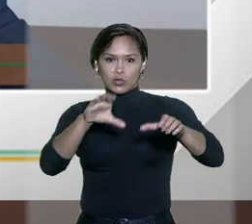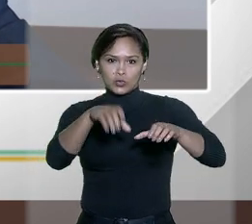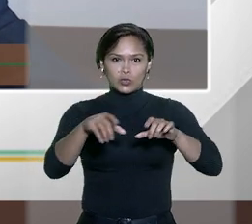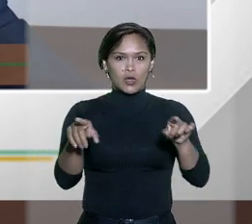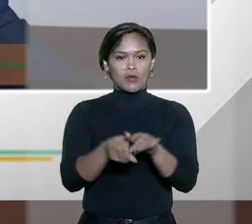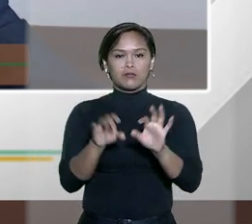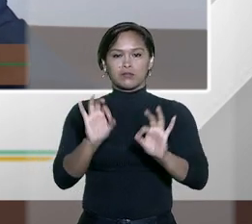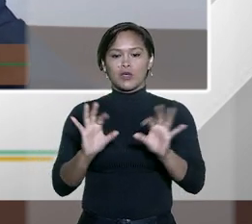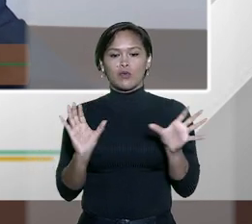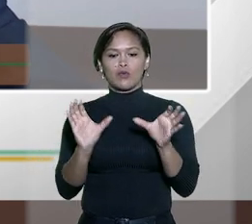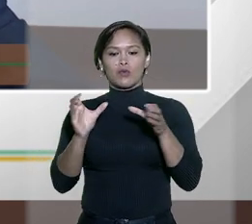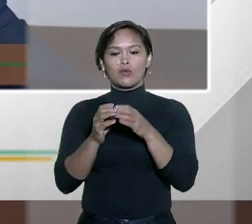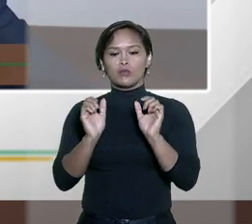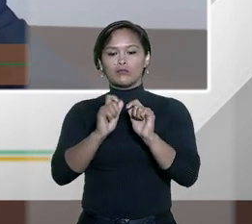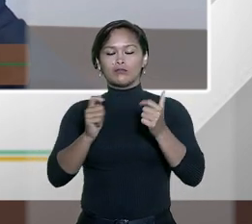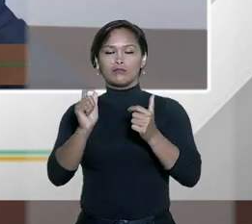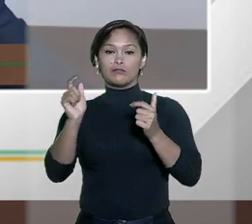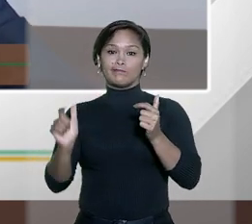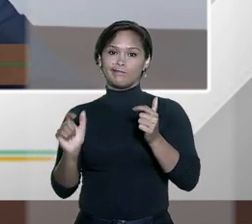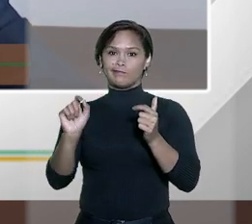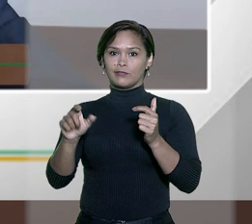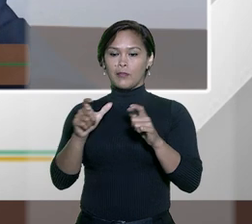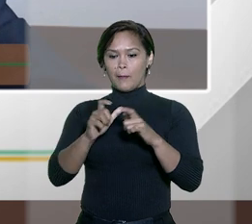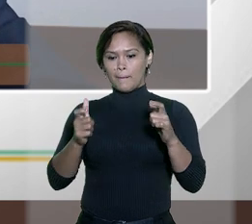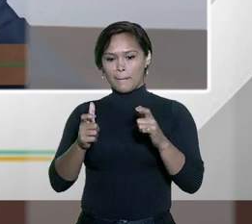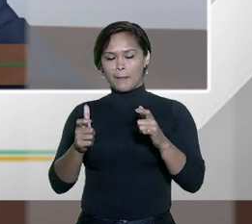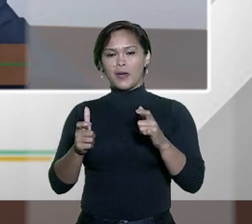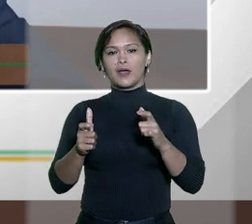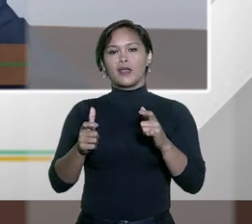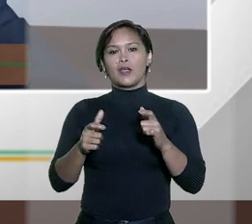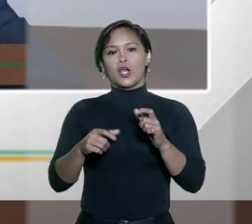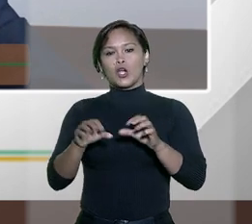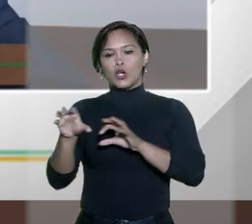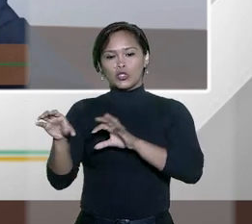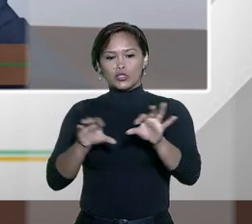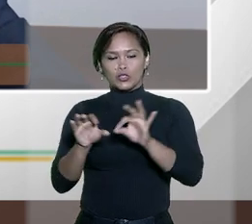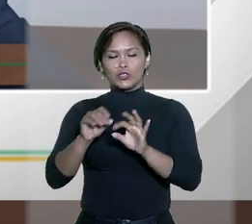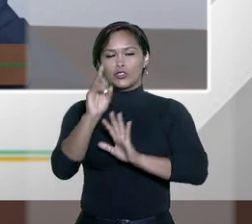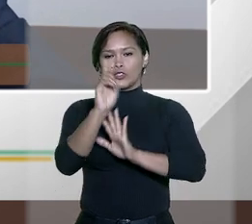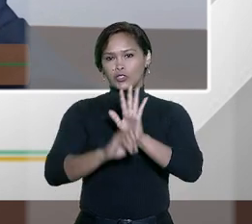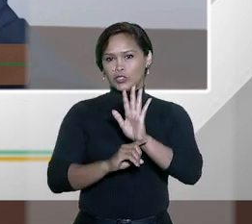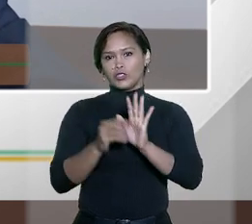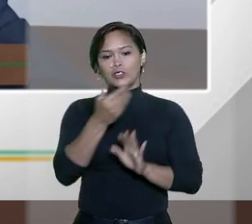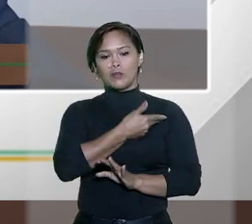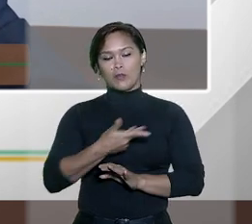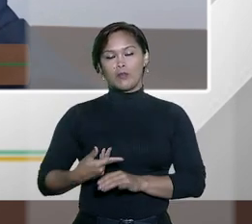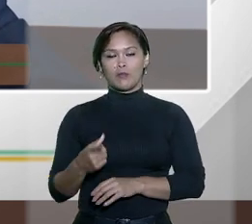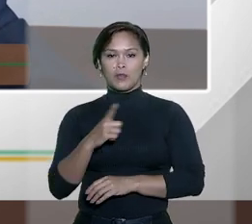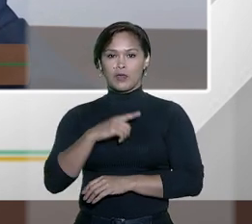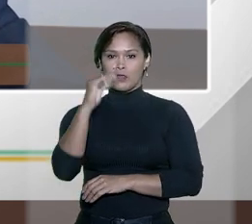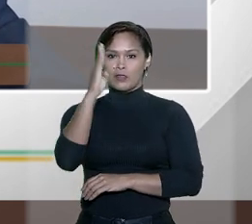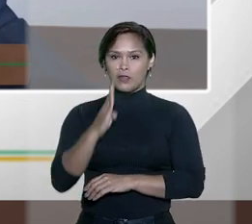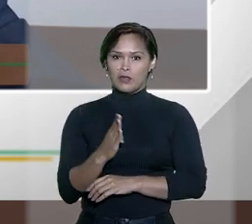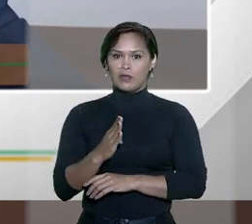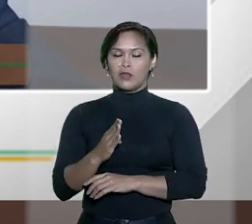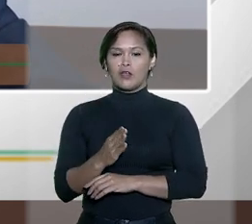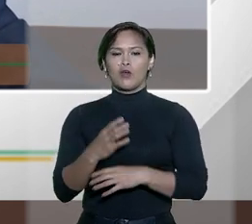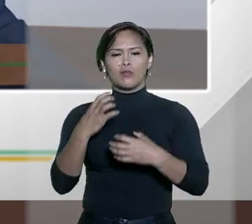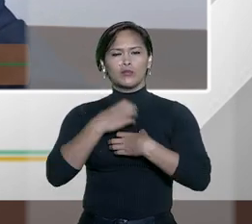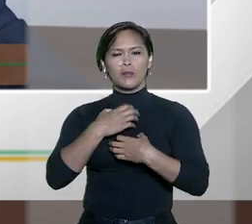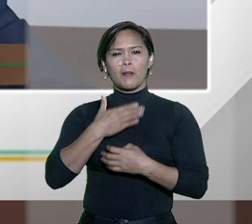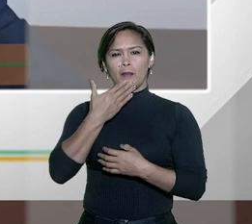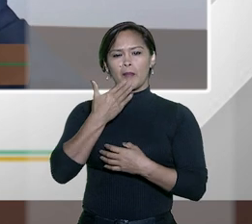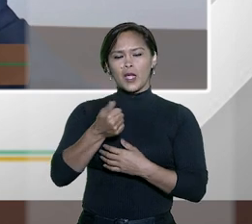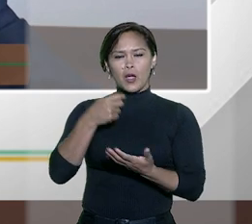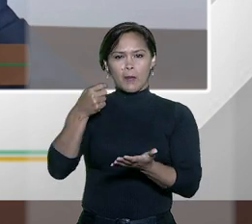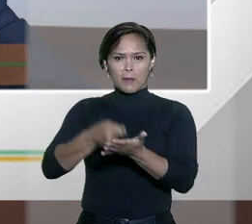enfim, um conjunto grande de entes de direito público que existem no Brasil, a forma de